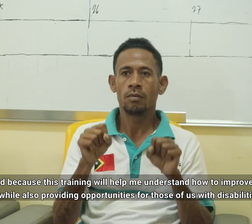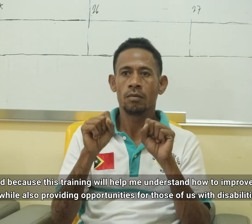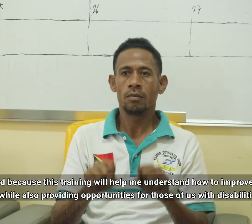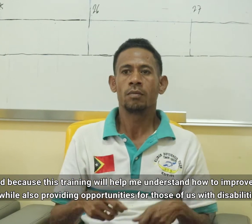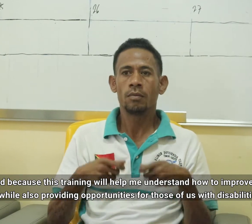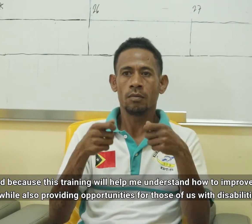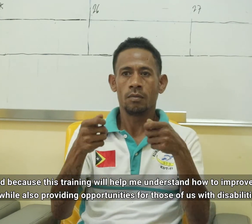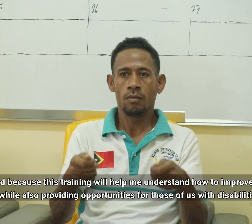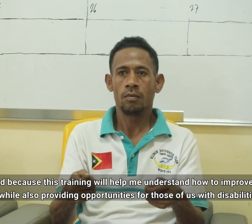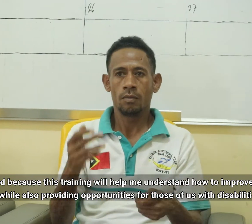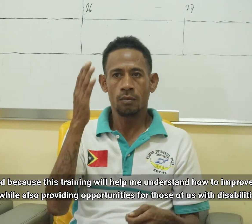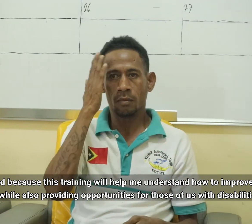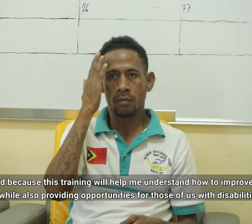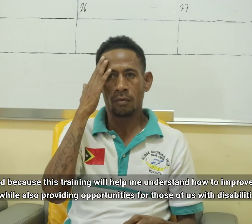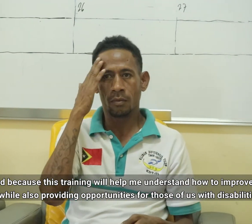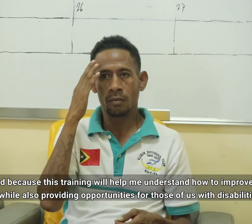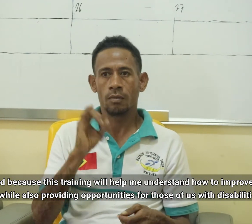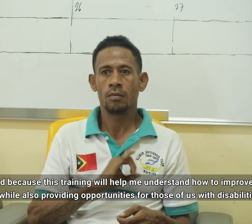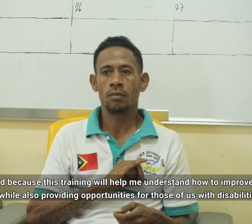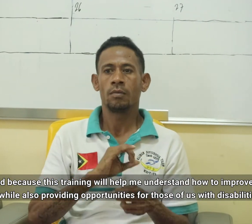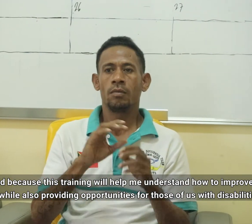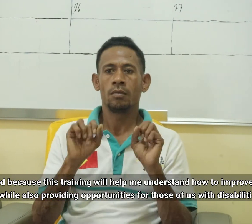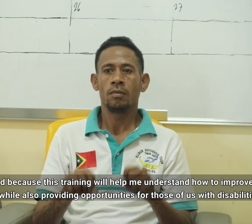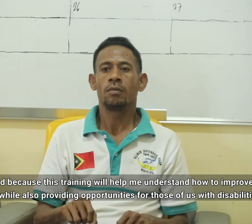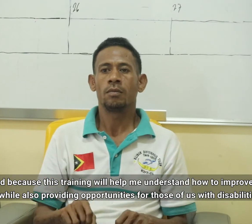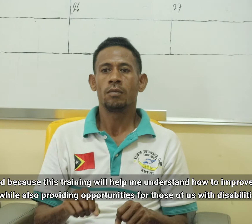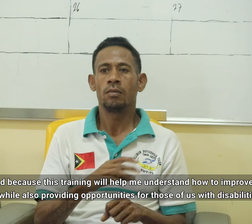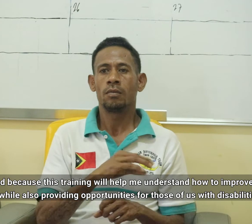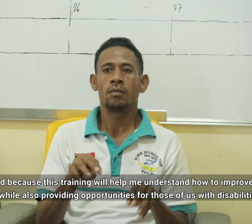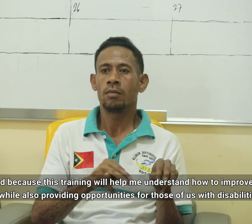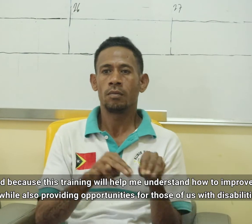bele fo oportunidade Miami deficiência.